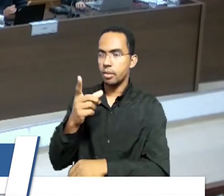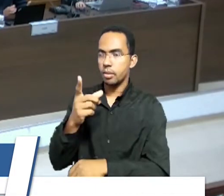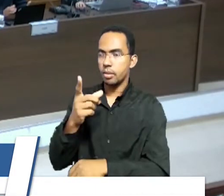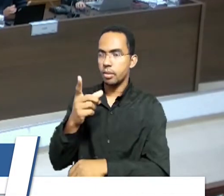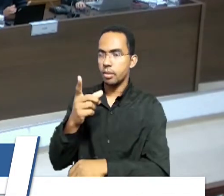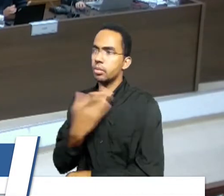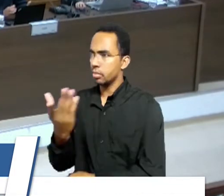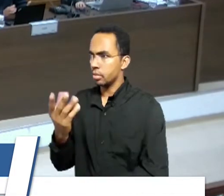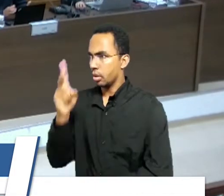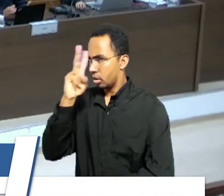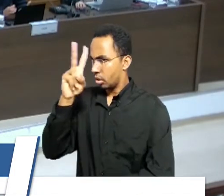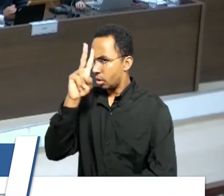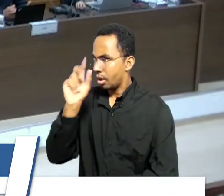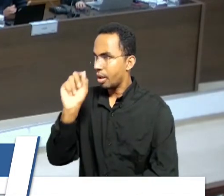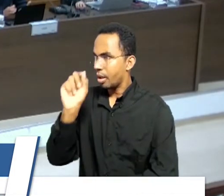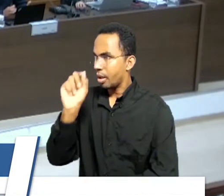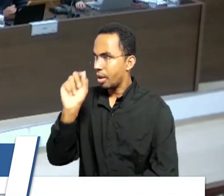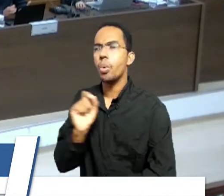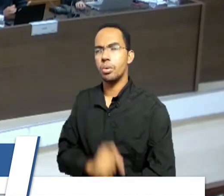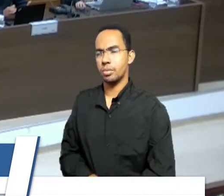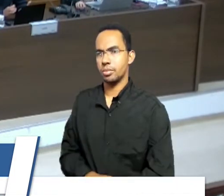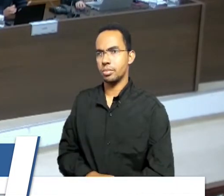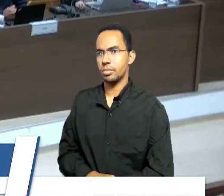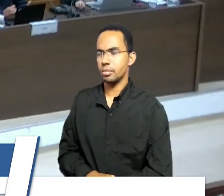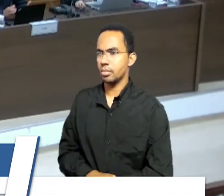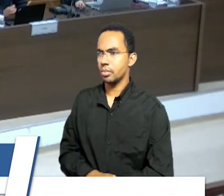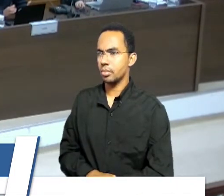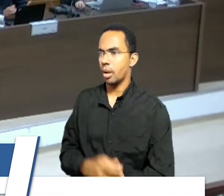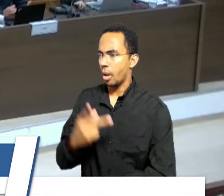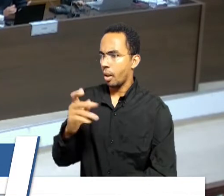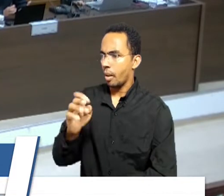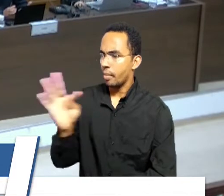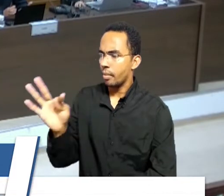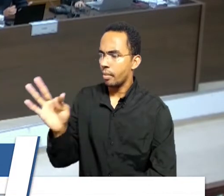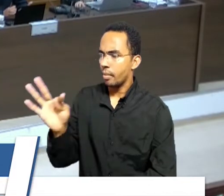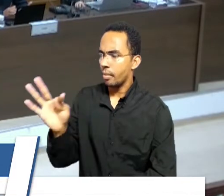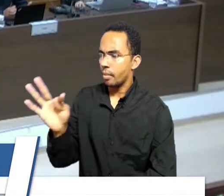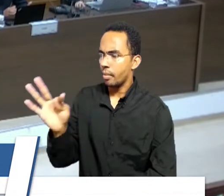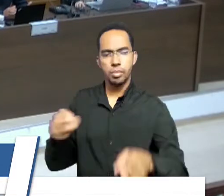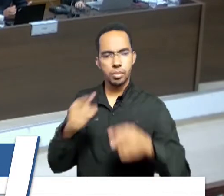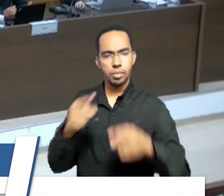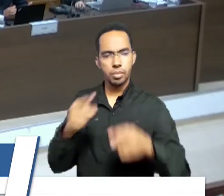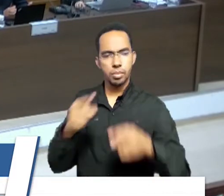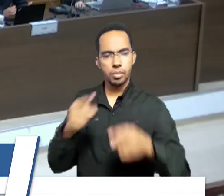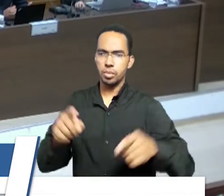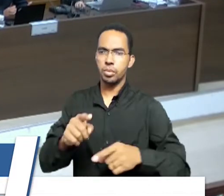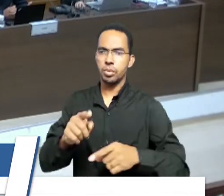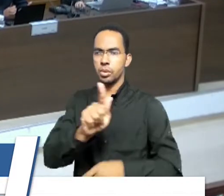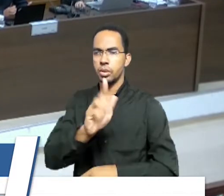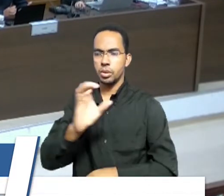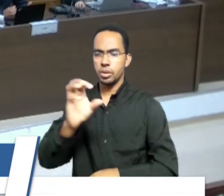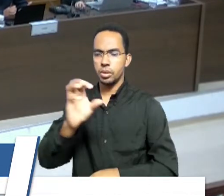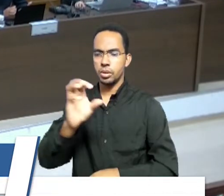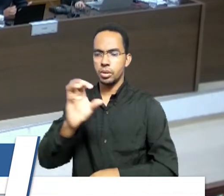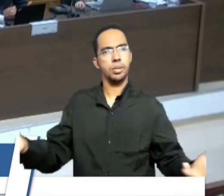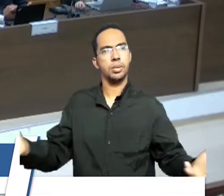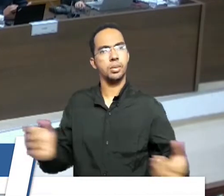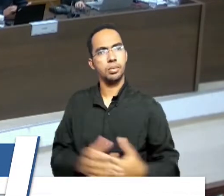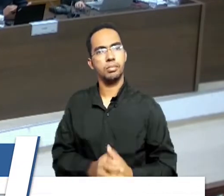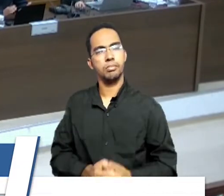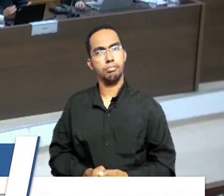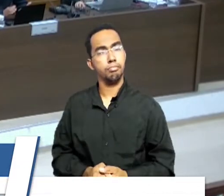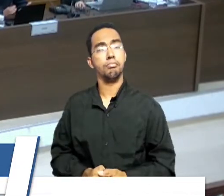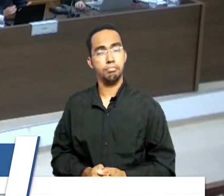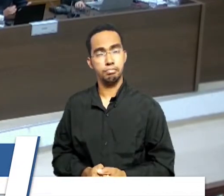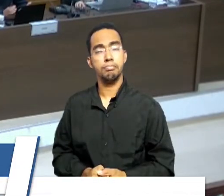cara, o Tupete, maestro da banda da Guarda Municipal de Franca, cara. Né? Só na banda, me